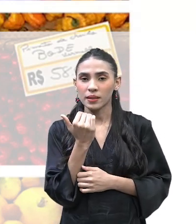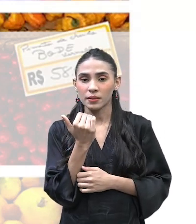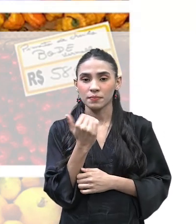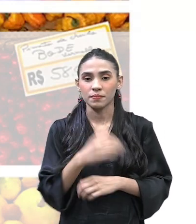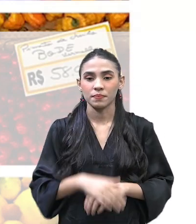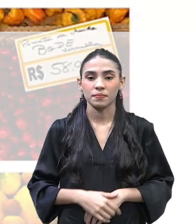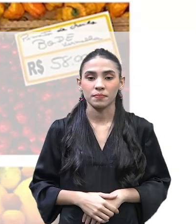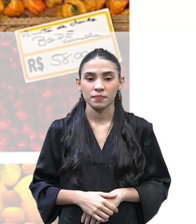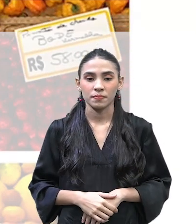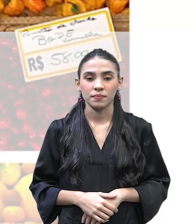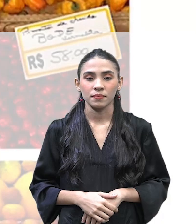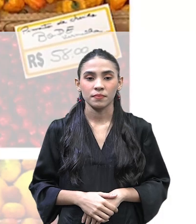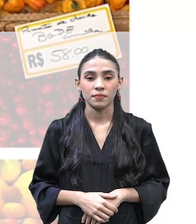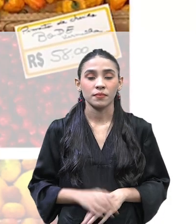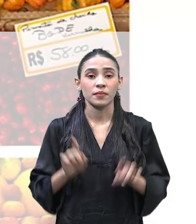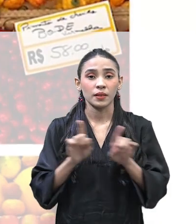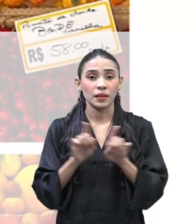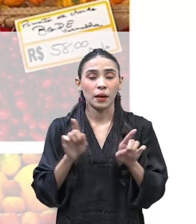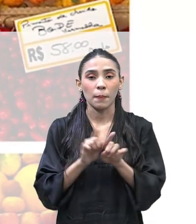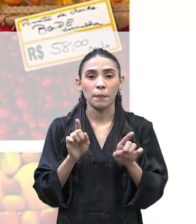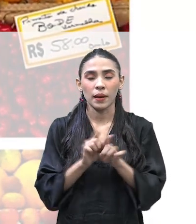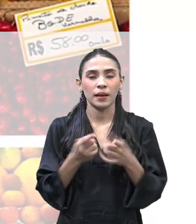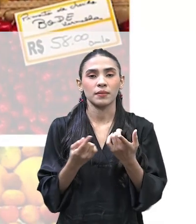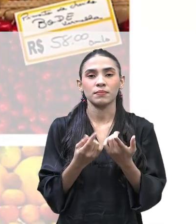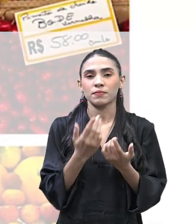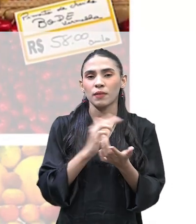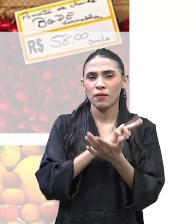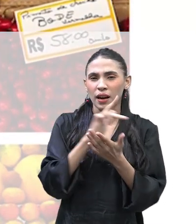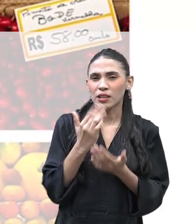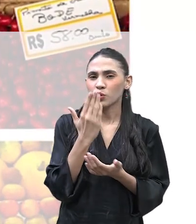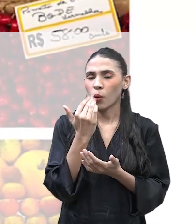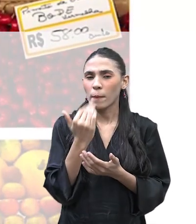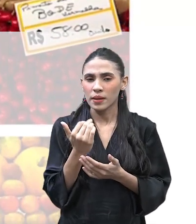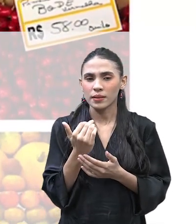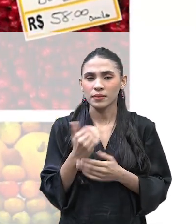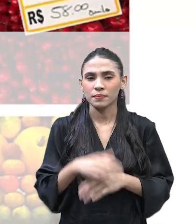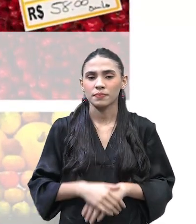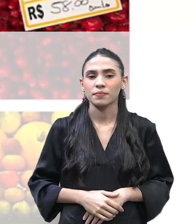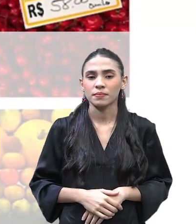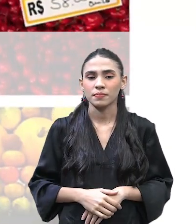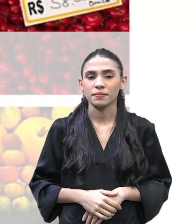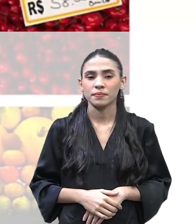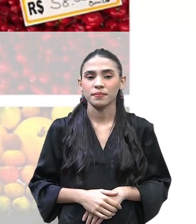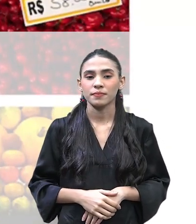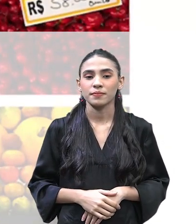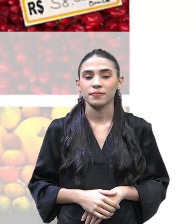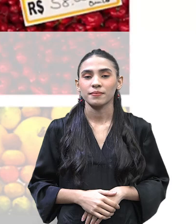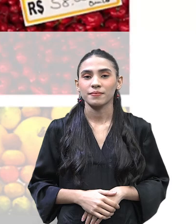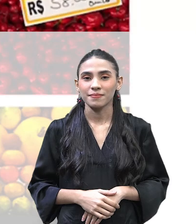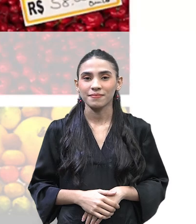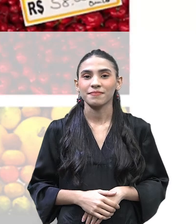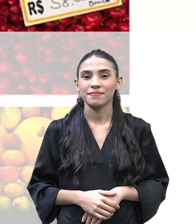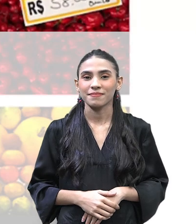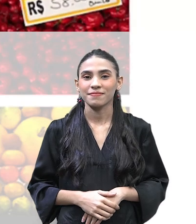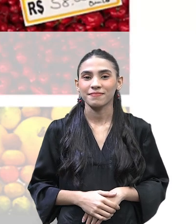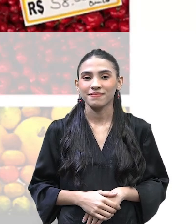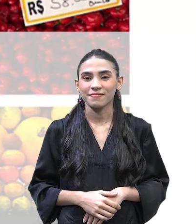mais refinada, do assado de costela ao filé com fritas, tudo uma maravilha, já deu até fome,